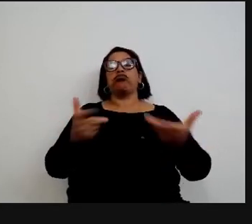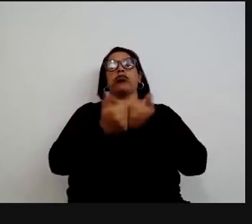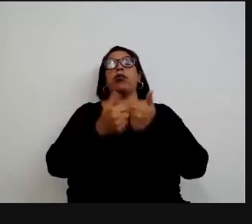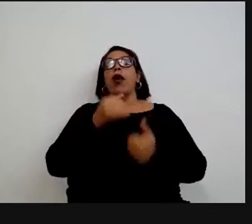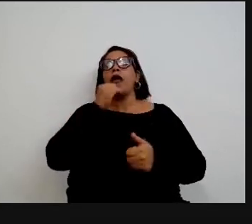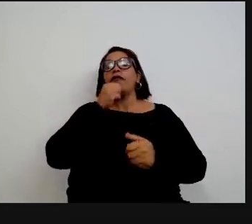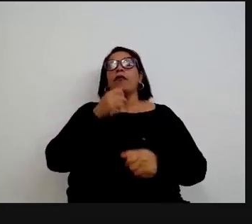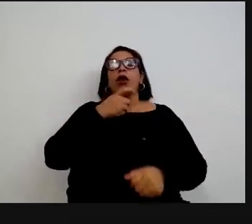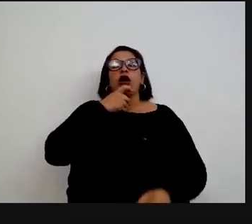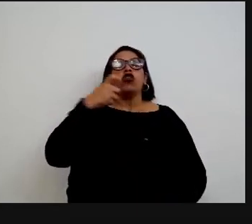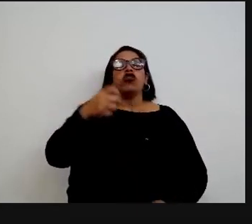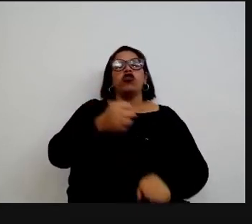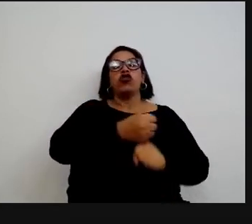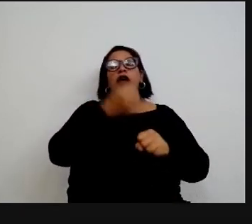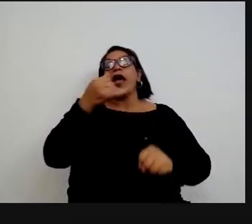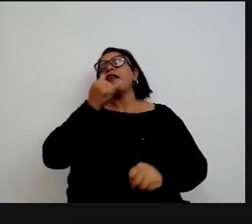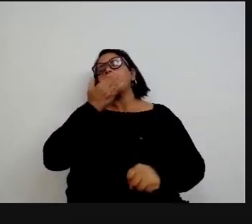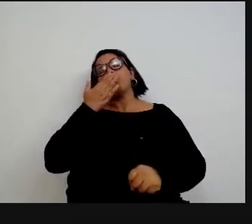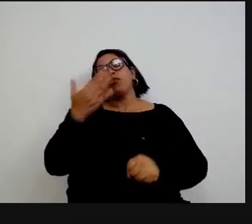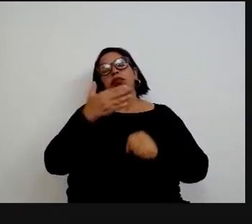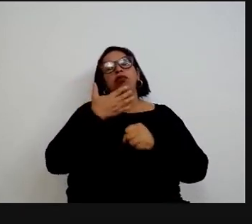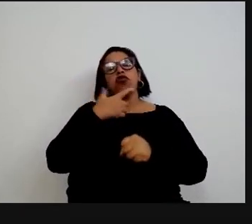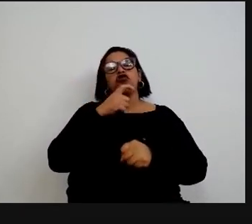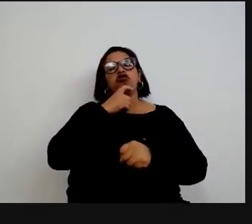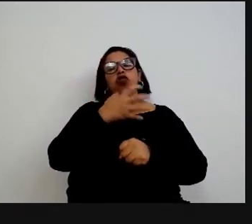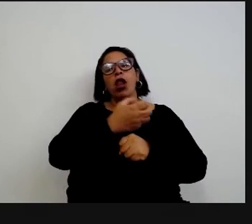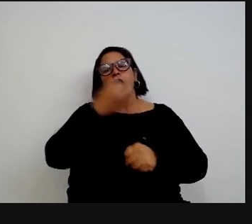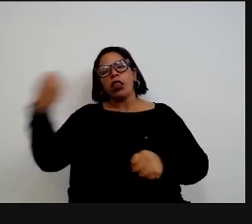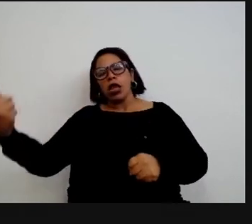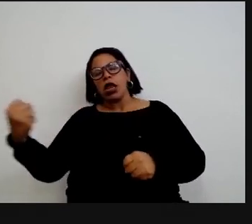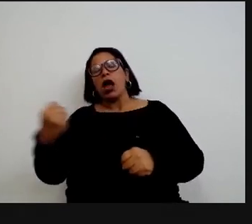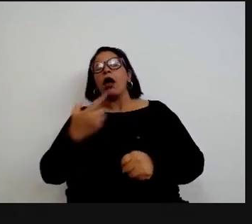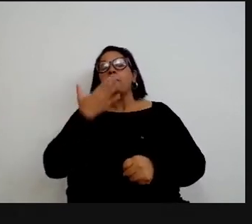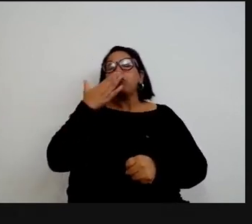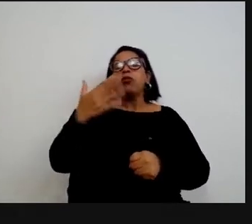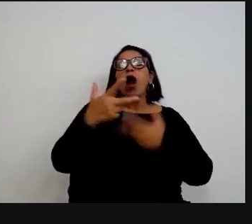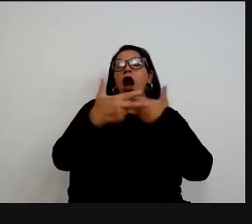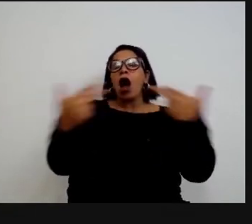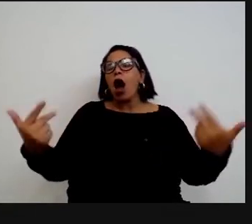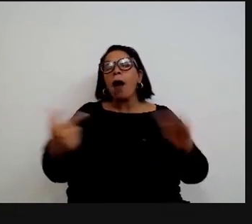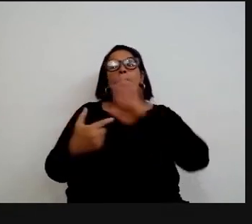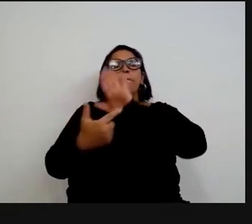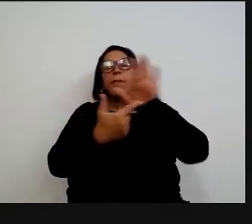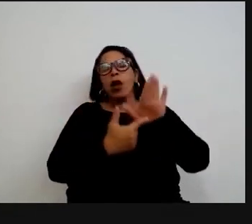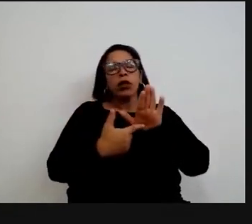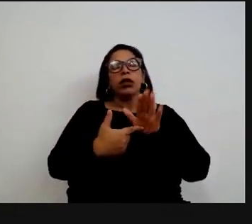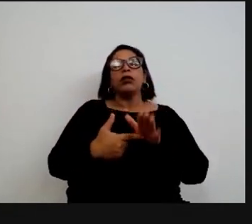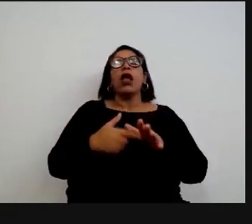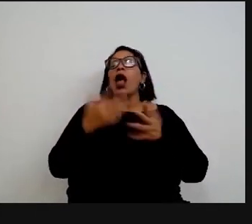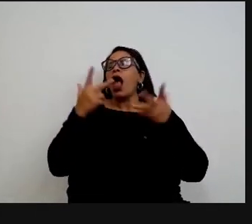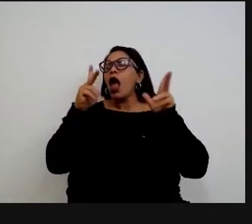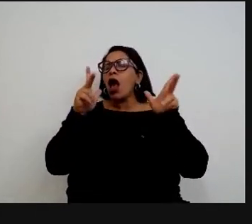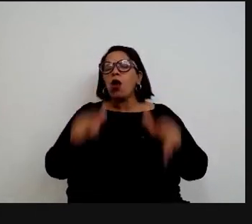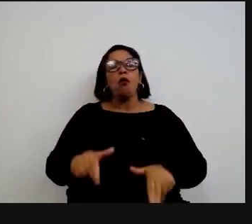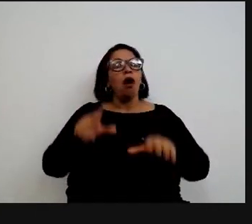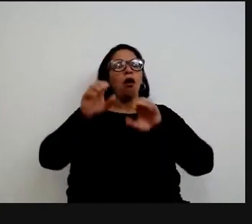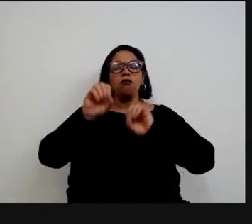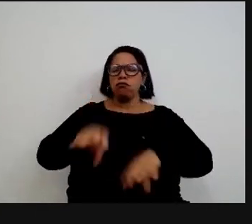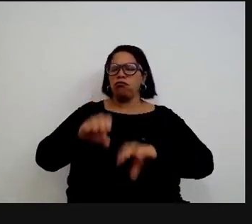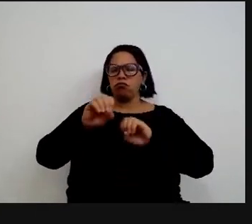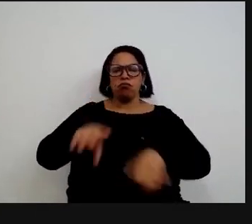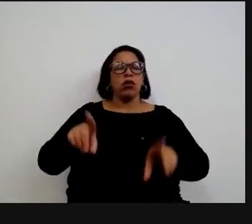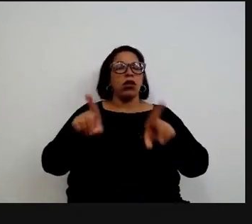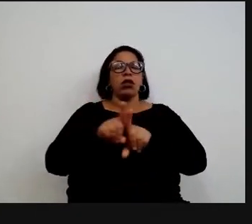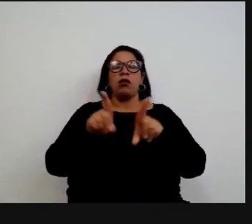uma geladeira, você recebeu 20 tipos de geladeiras diferentes que você poderia ter comprado, né? E na educação nós temos que chegar a